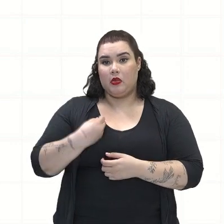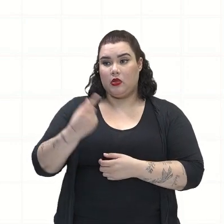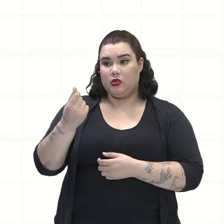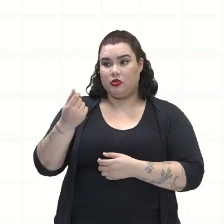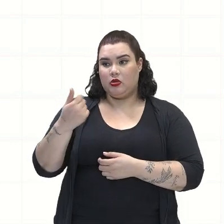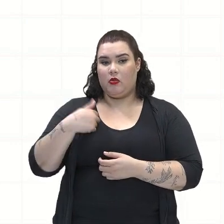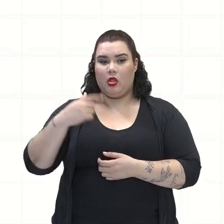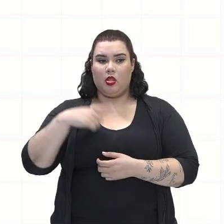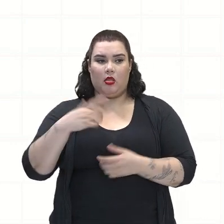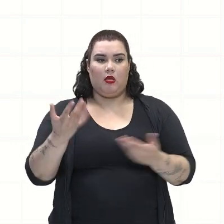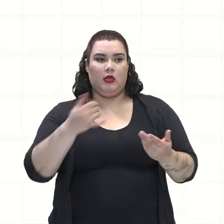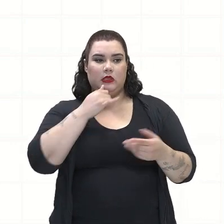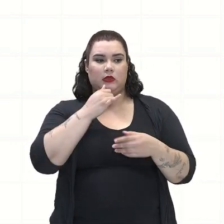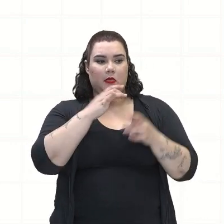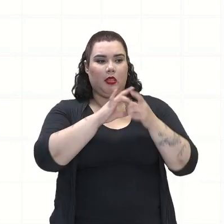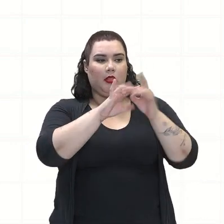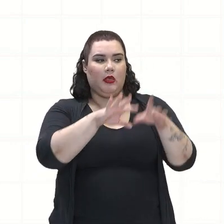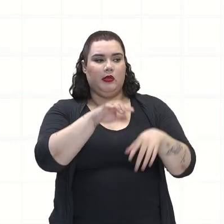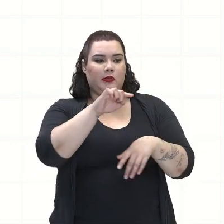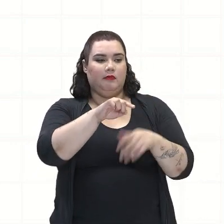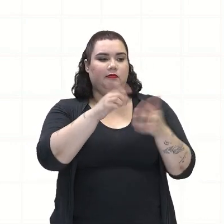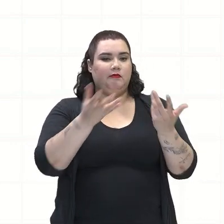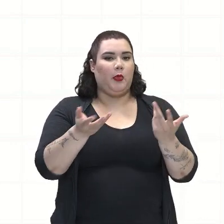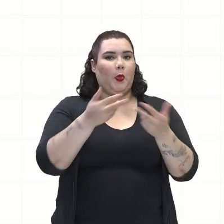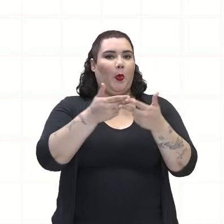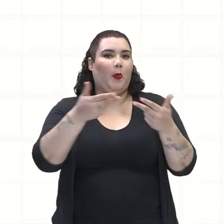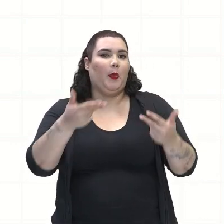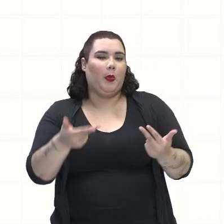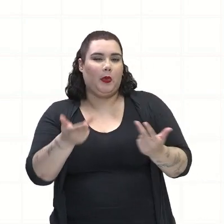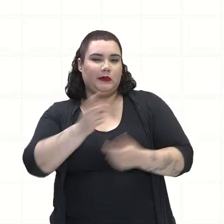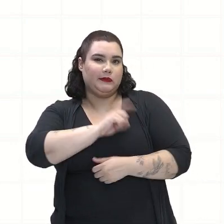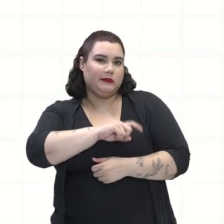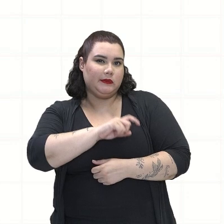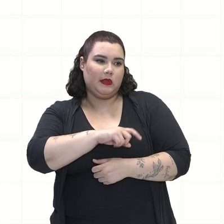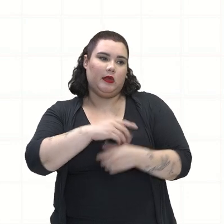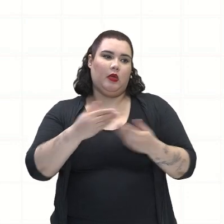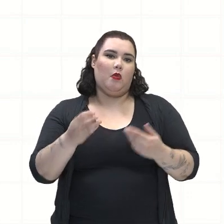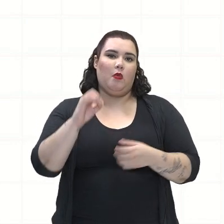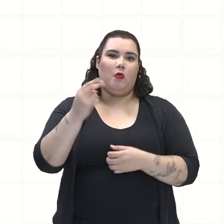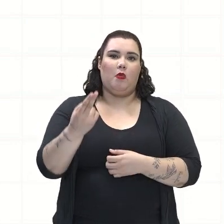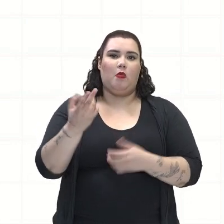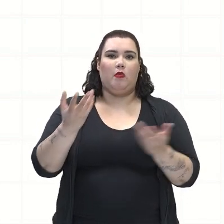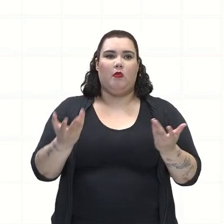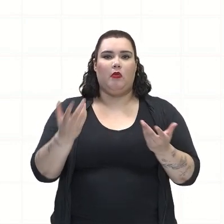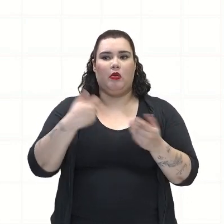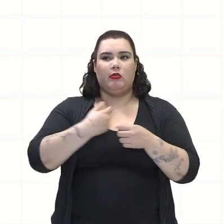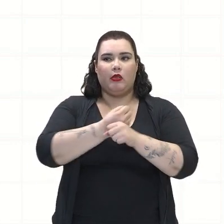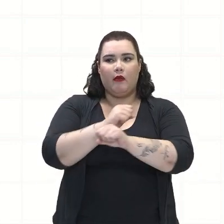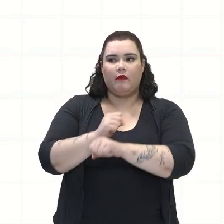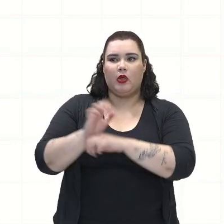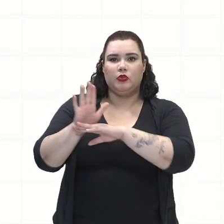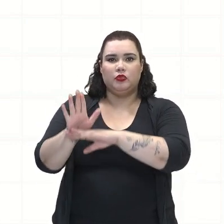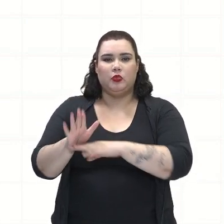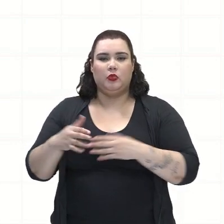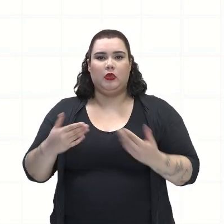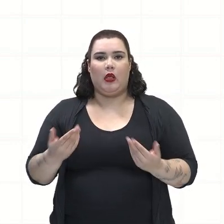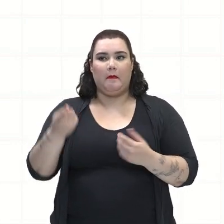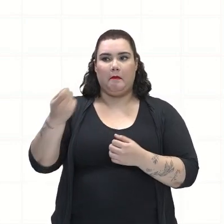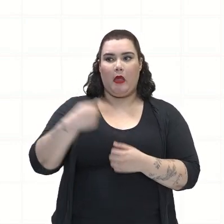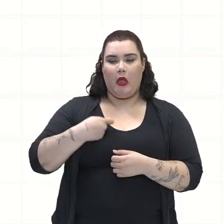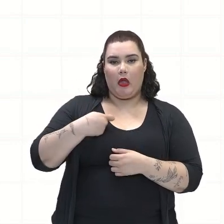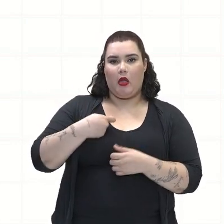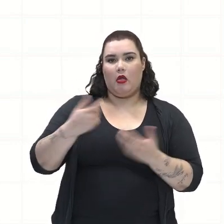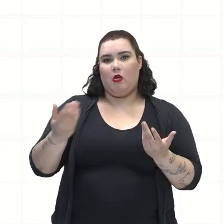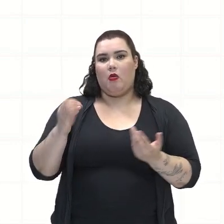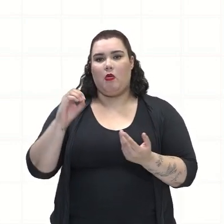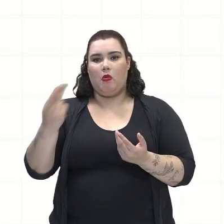um negócio, para entregar um negócio ali para o outro cara ali, ou para circular com o negócio, ou para defender ele ali de alguma forma, né? Ou para